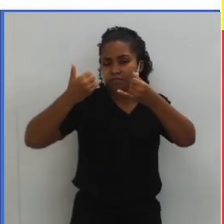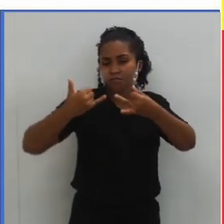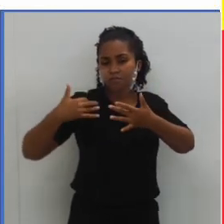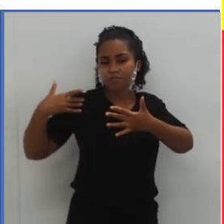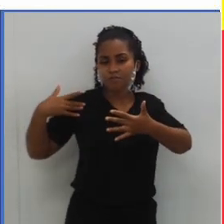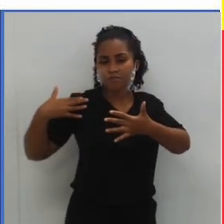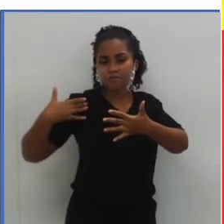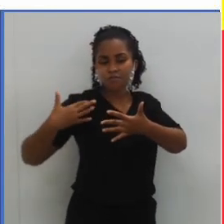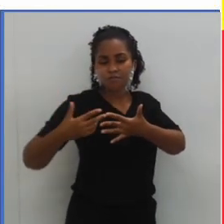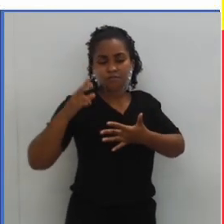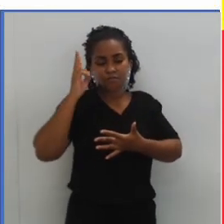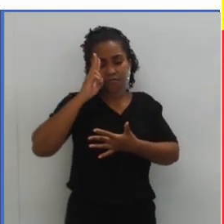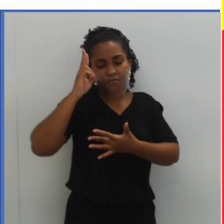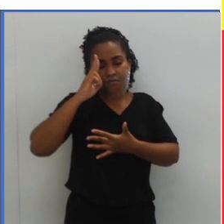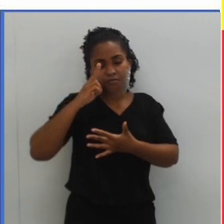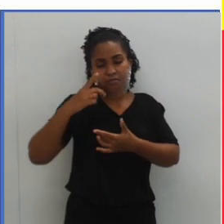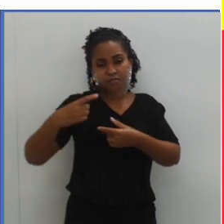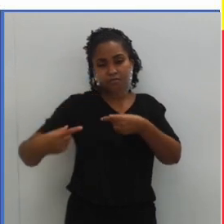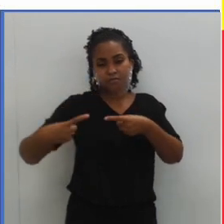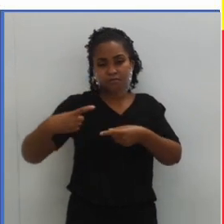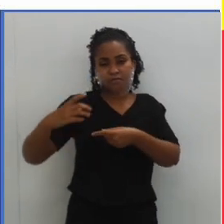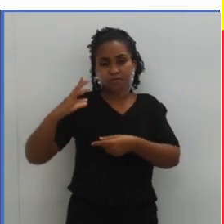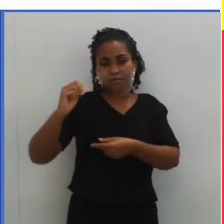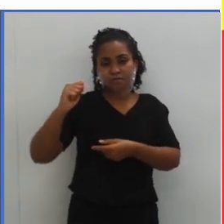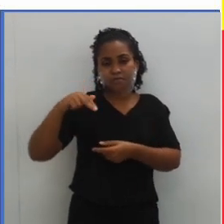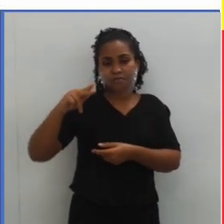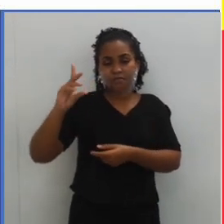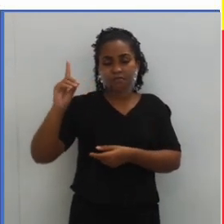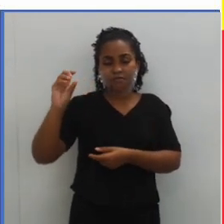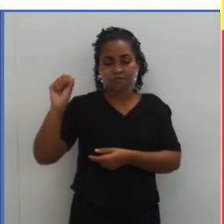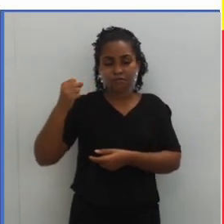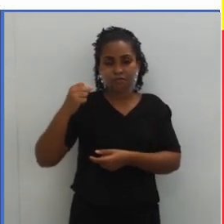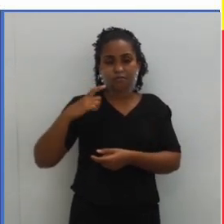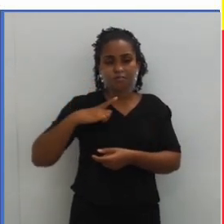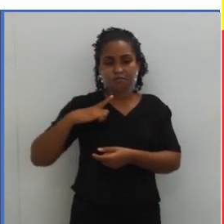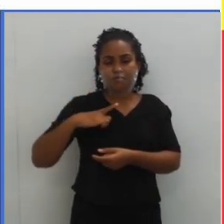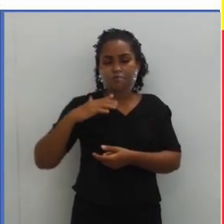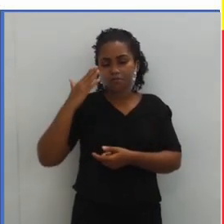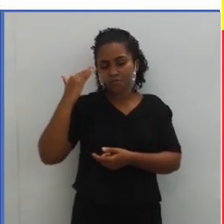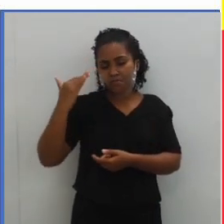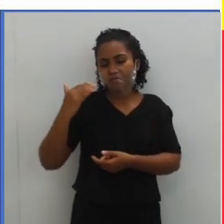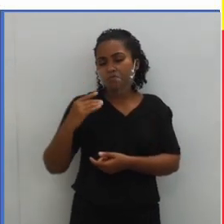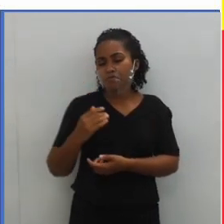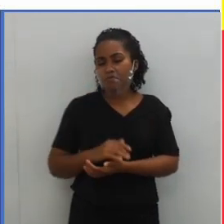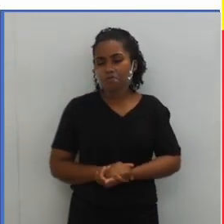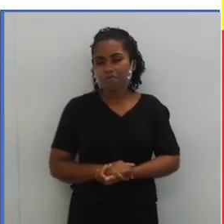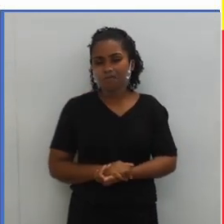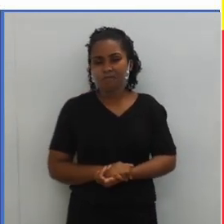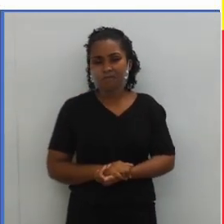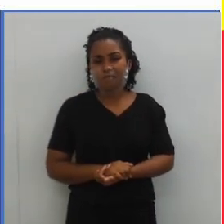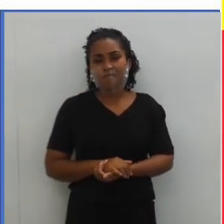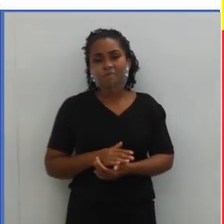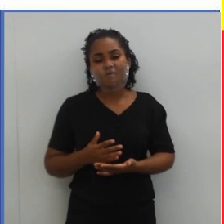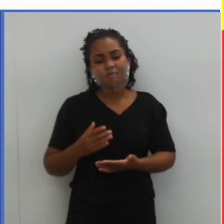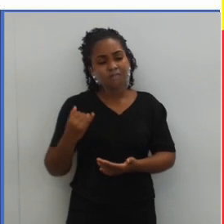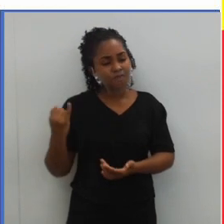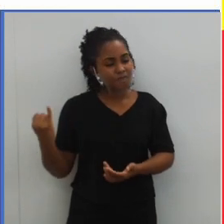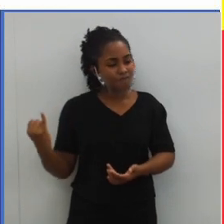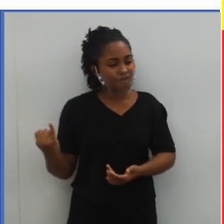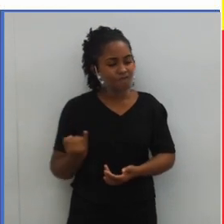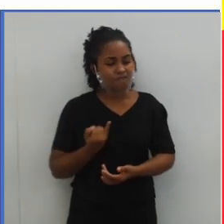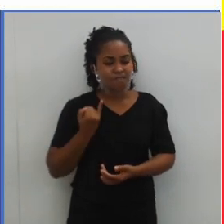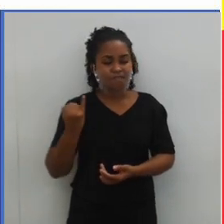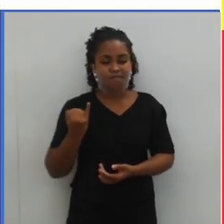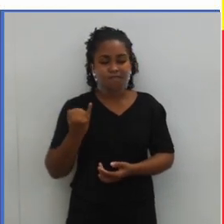menos, da Guerra de Canudos, né, com grandes nomes. Então, foi um filme que é muito importante